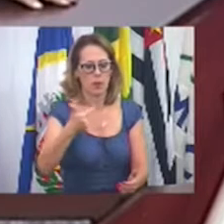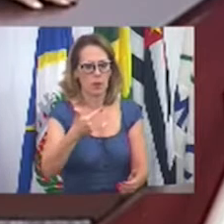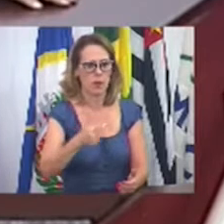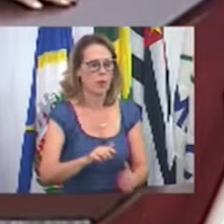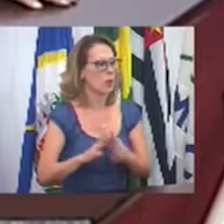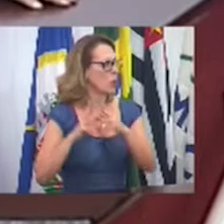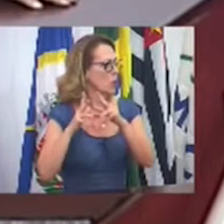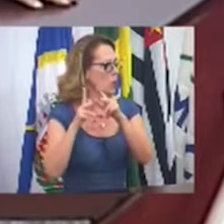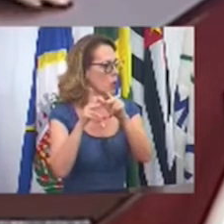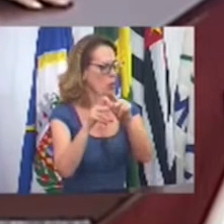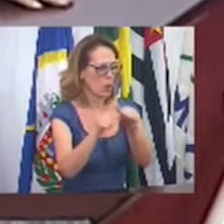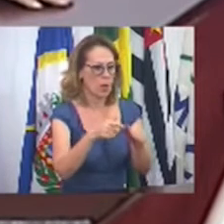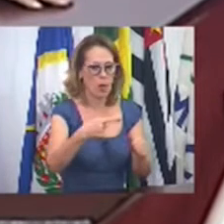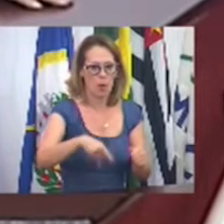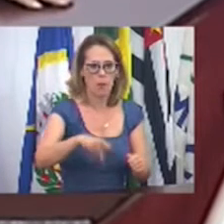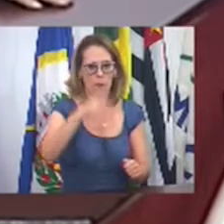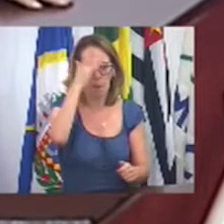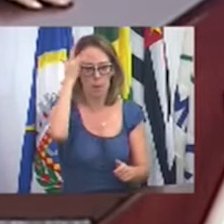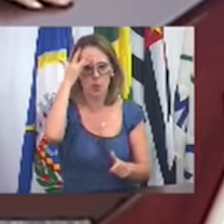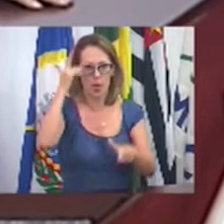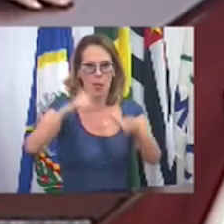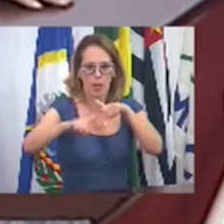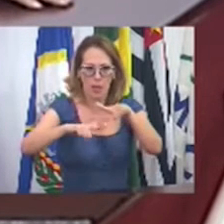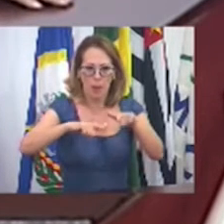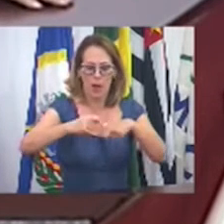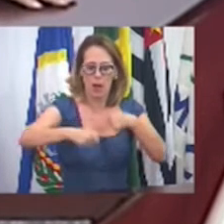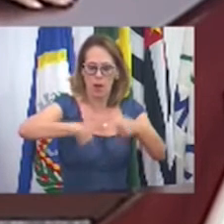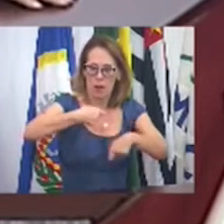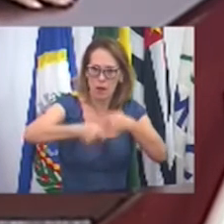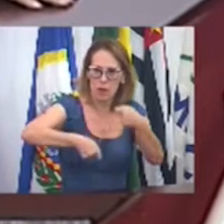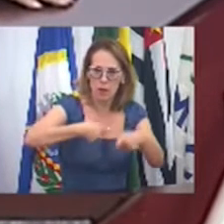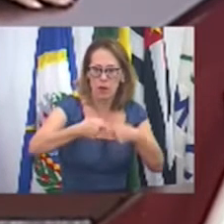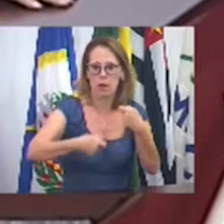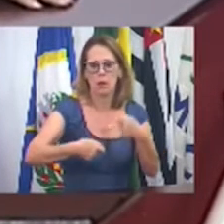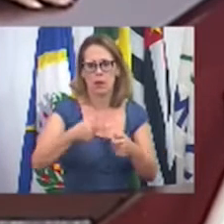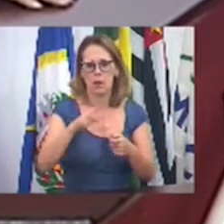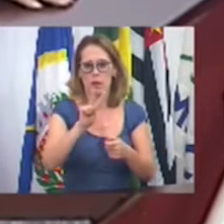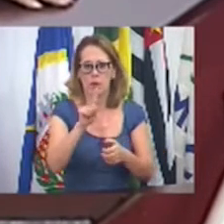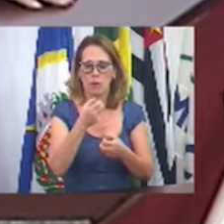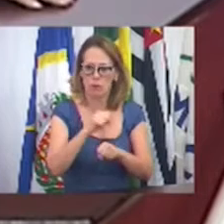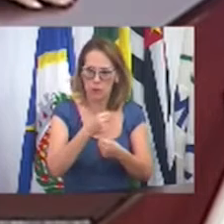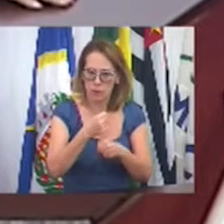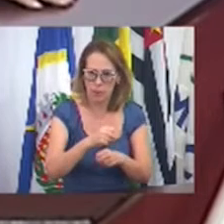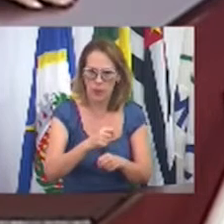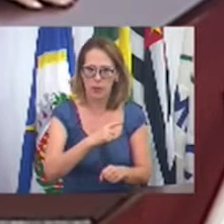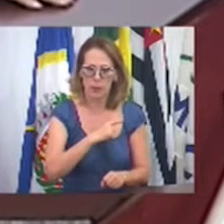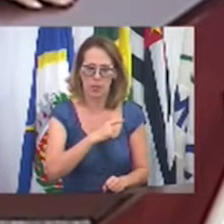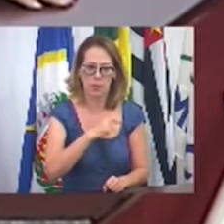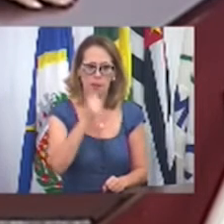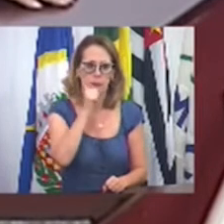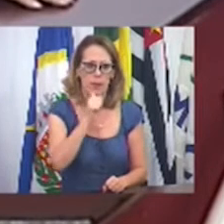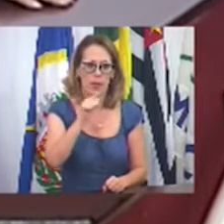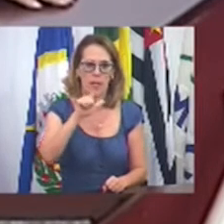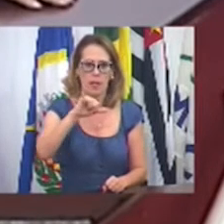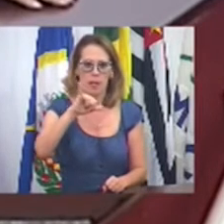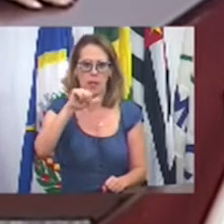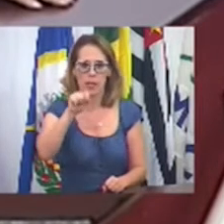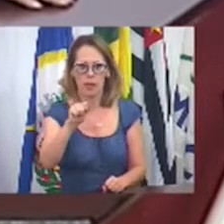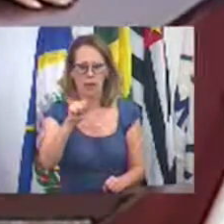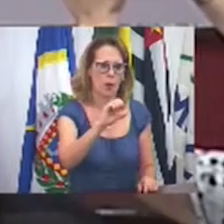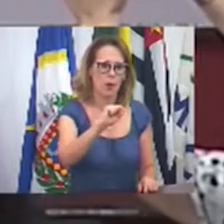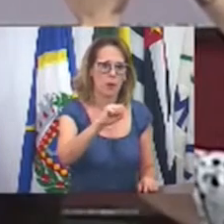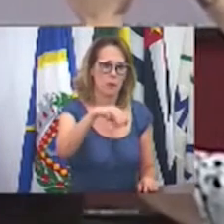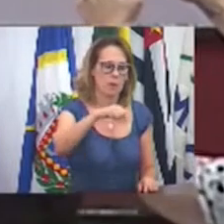aqui ali e todos os seus diretores, os comerciários aqui, alguns comerciários representando aqui os demais. Sabemos do grande trabalho